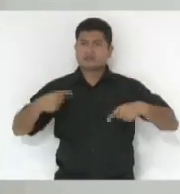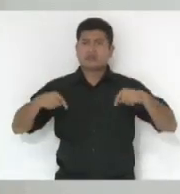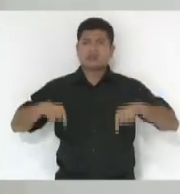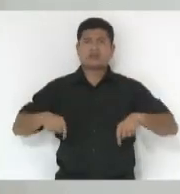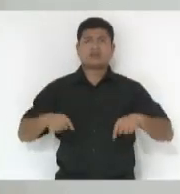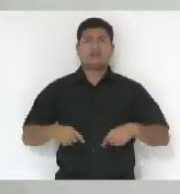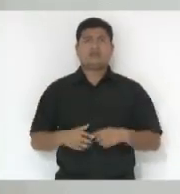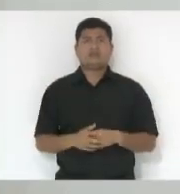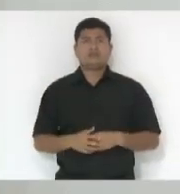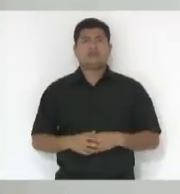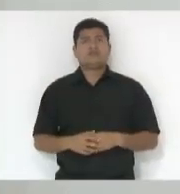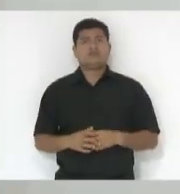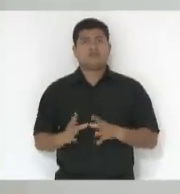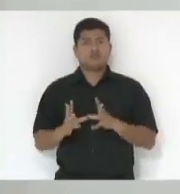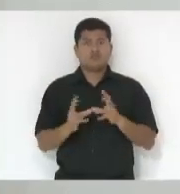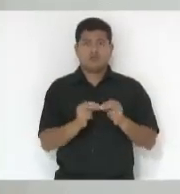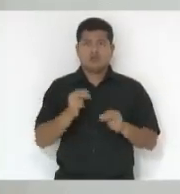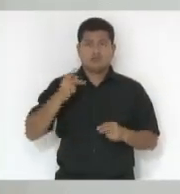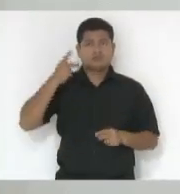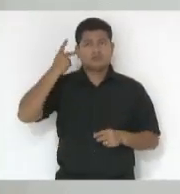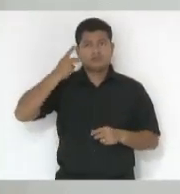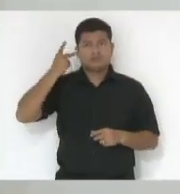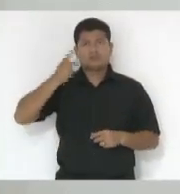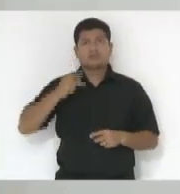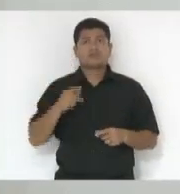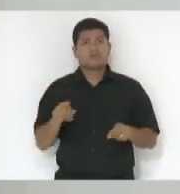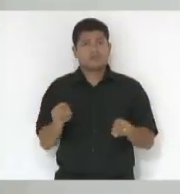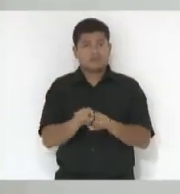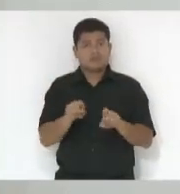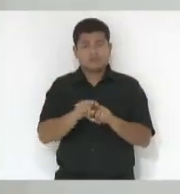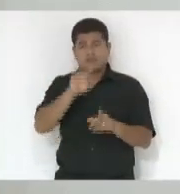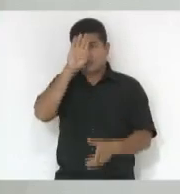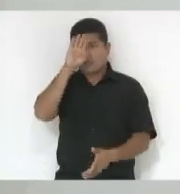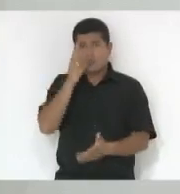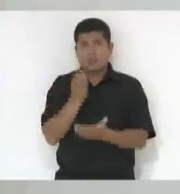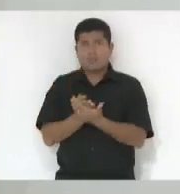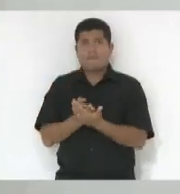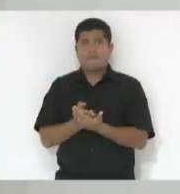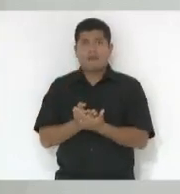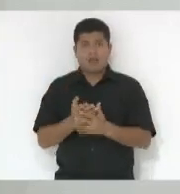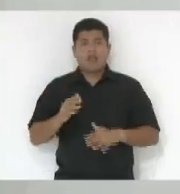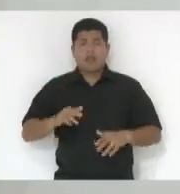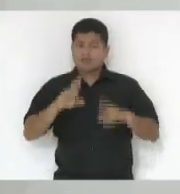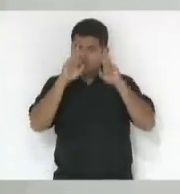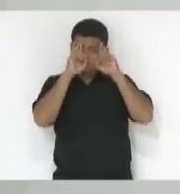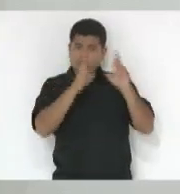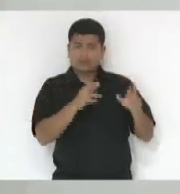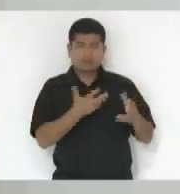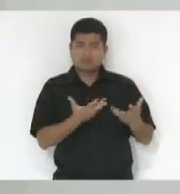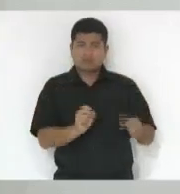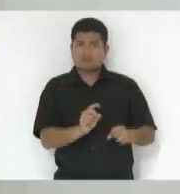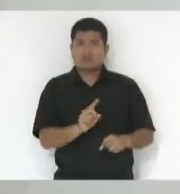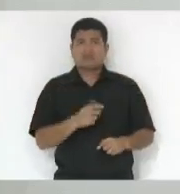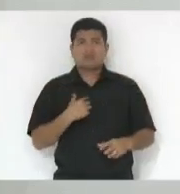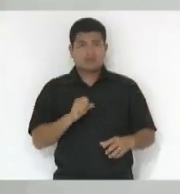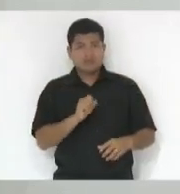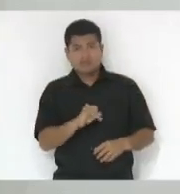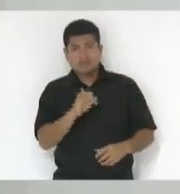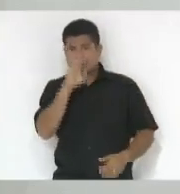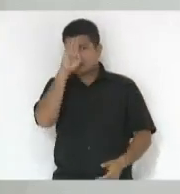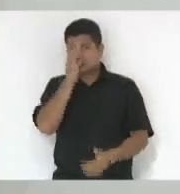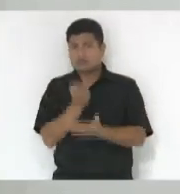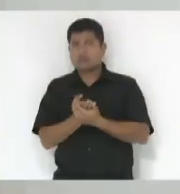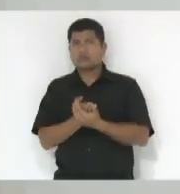Então, todo parlamentar que também concorda com as minhas palavras, respeito quem não concorda, mas quem acredita no mesmo que